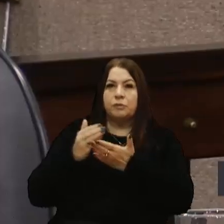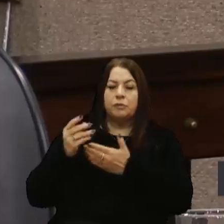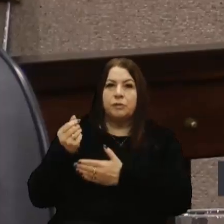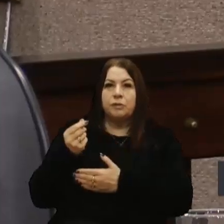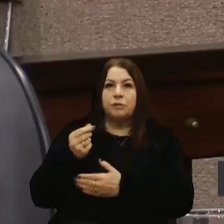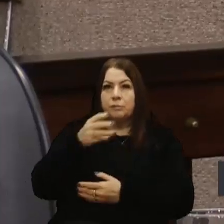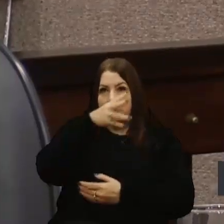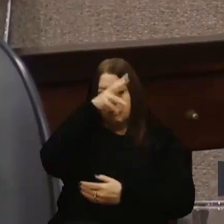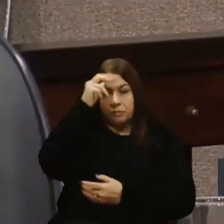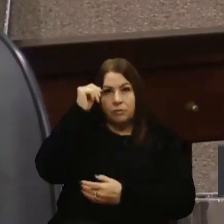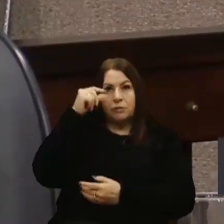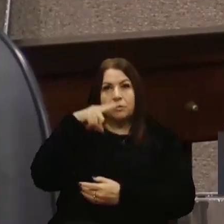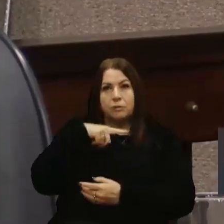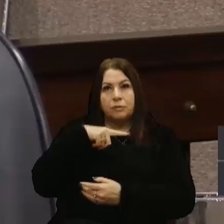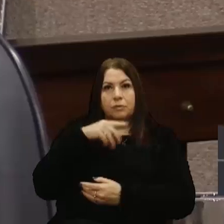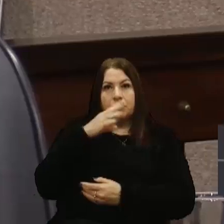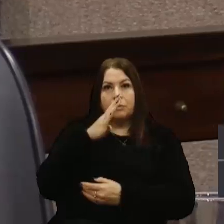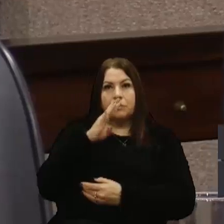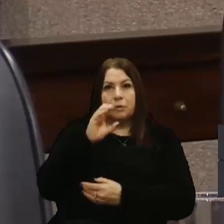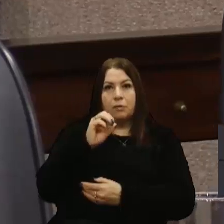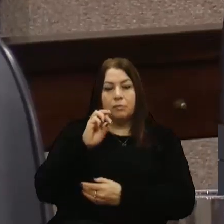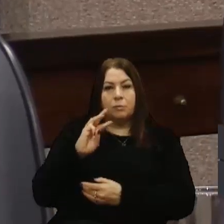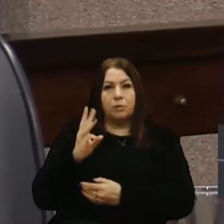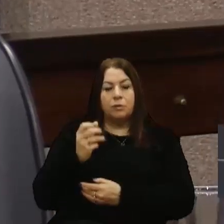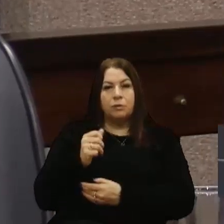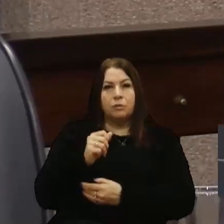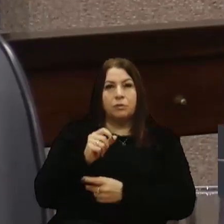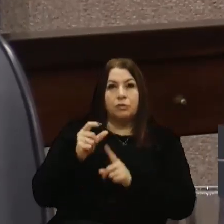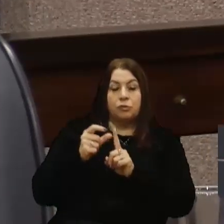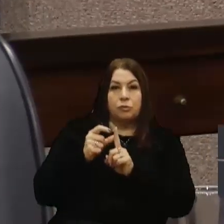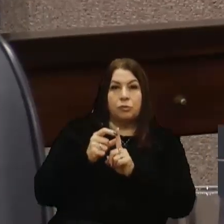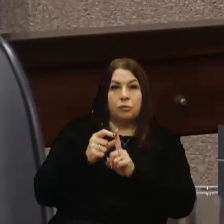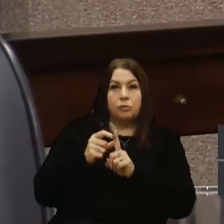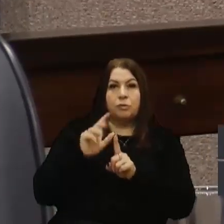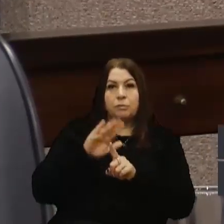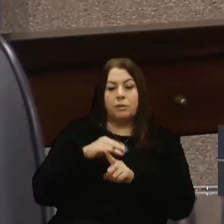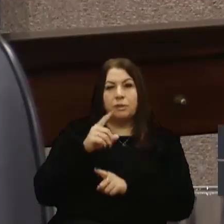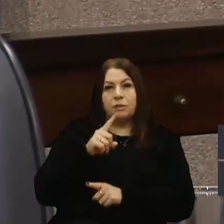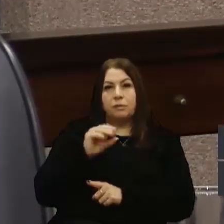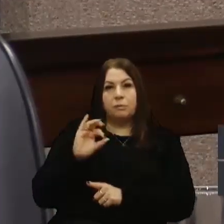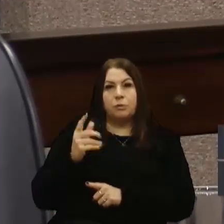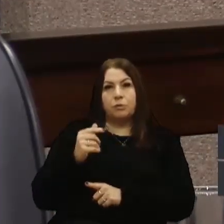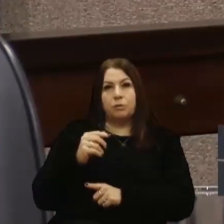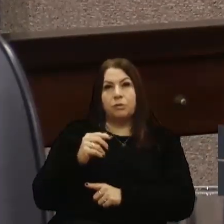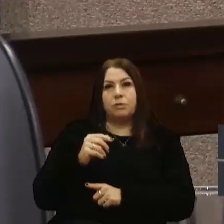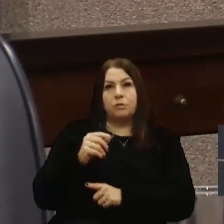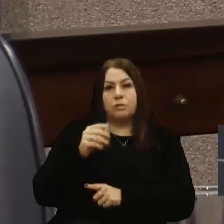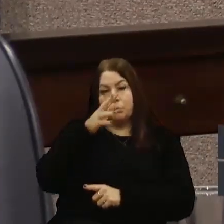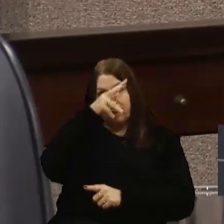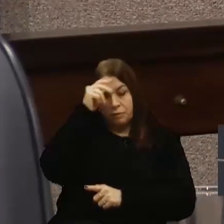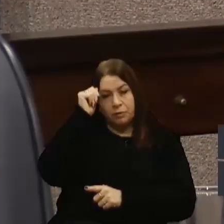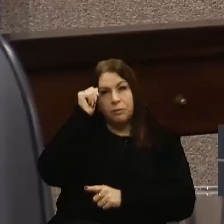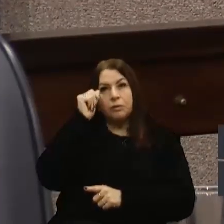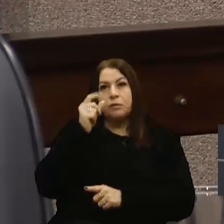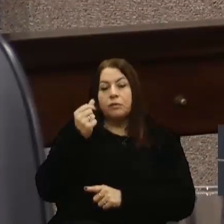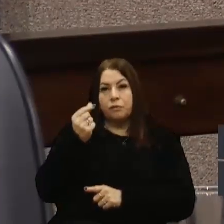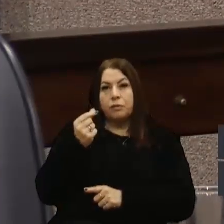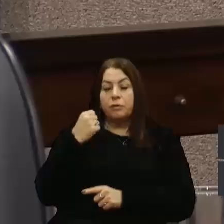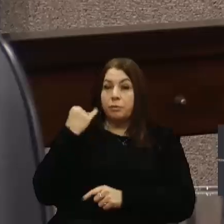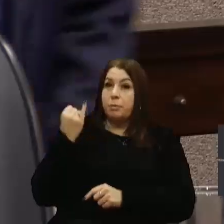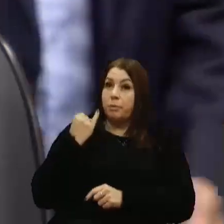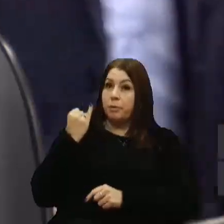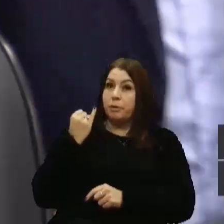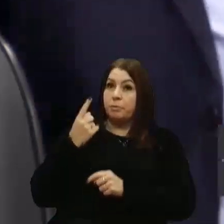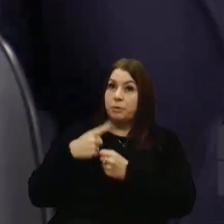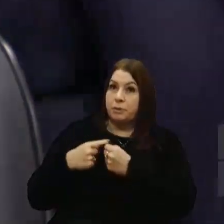que a Prefeitura de Caxias buscou, esses 40 milhões de dólares, vai ter uma contrapartida de mais 10 milhões da Prefeitura, então vai ser um valor bem importante